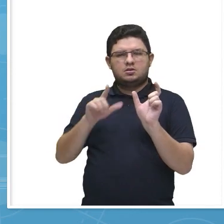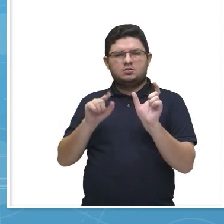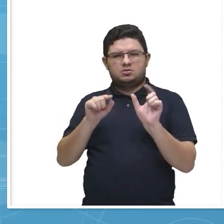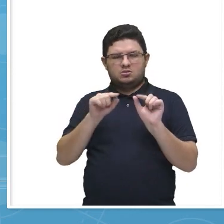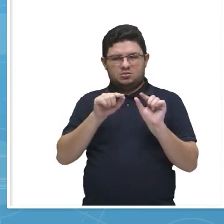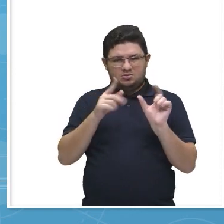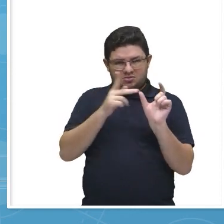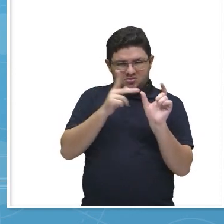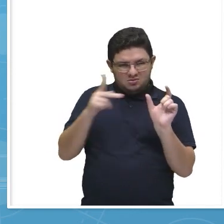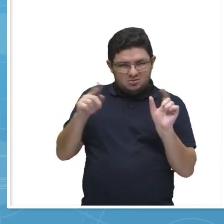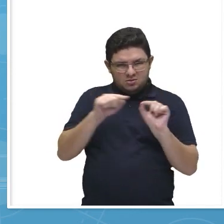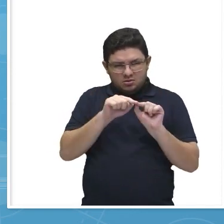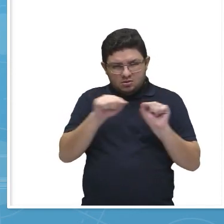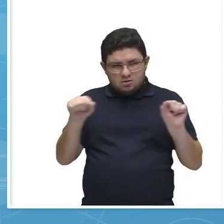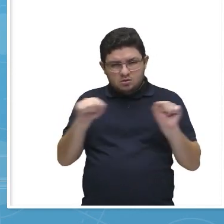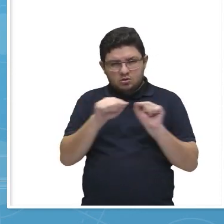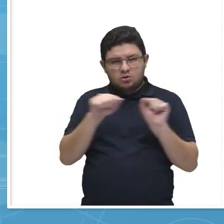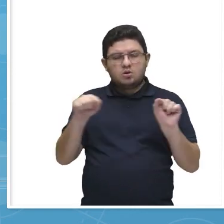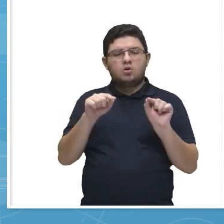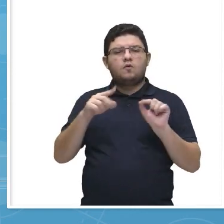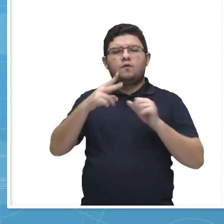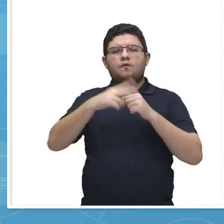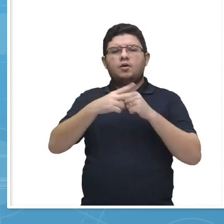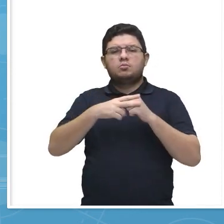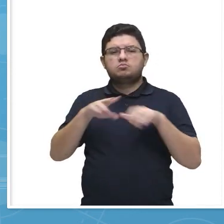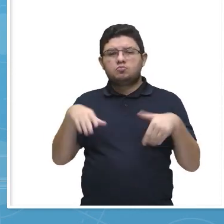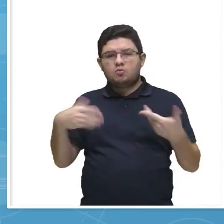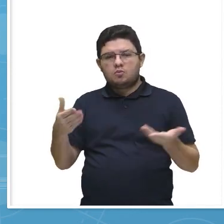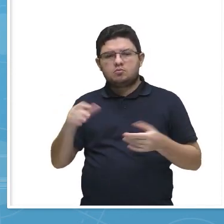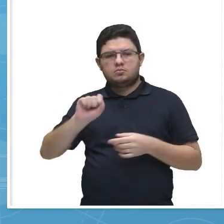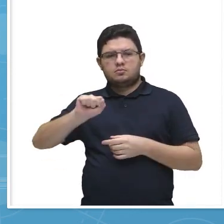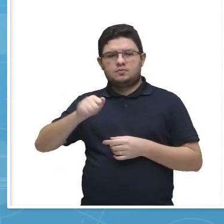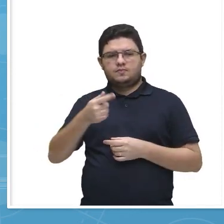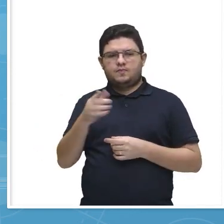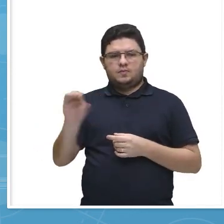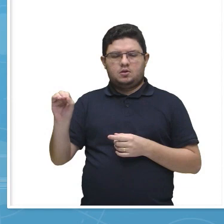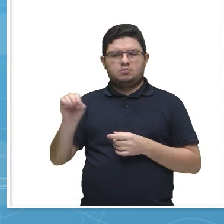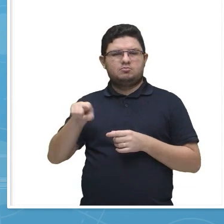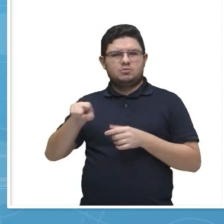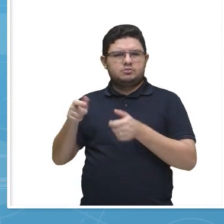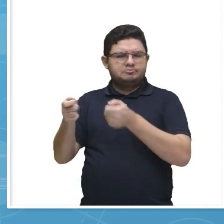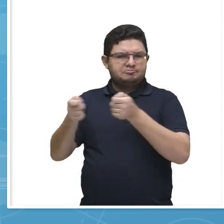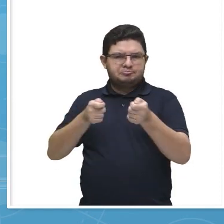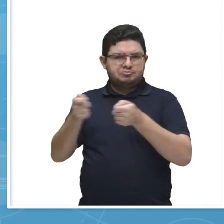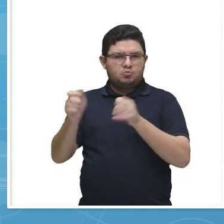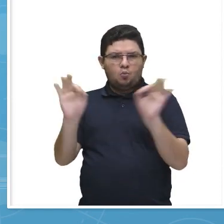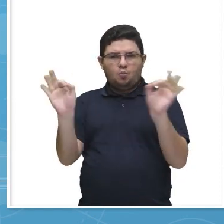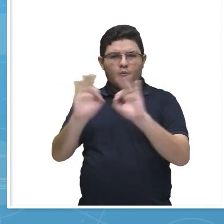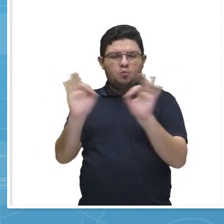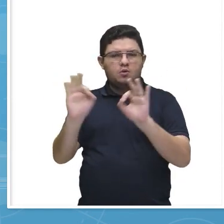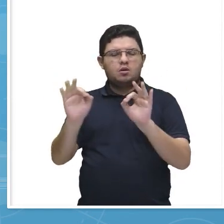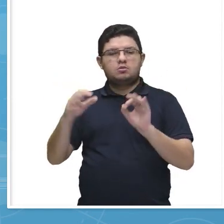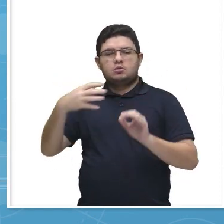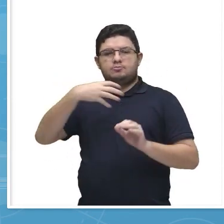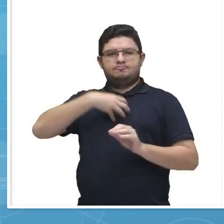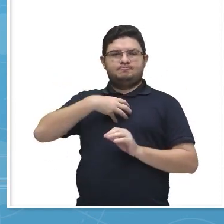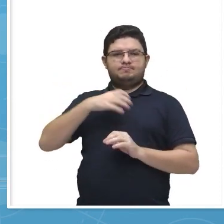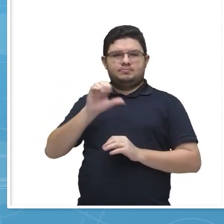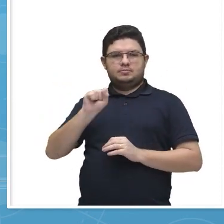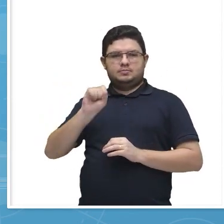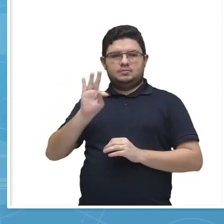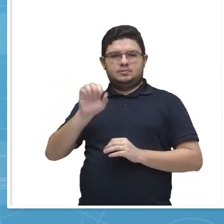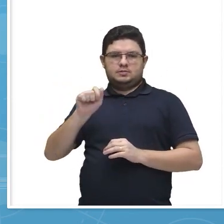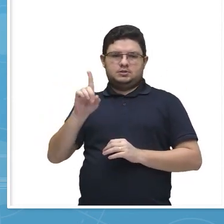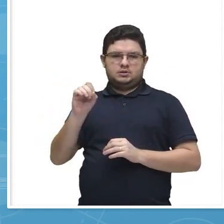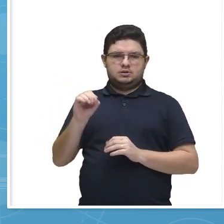Então, são é o verbo da minha oração, um verbo que não expressa ação, mas sim um estado. Então, aí o comentário da questão, no primeiro